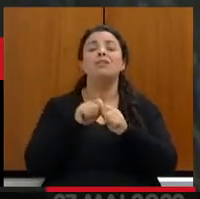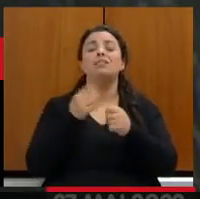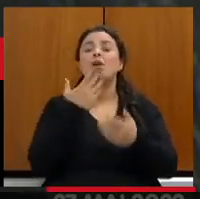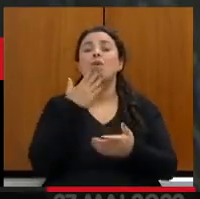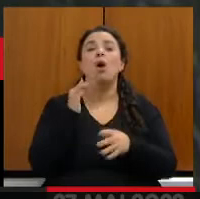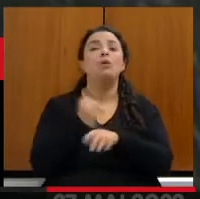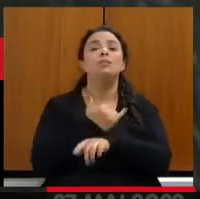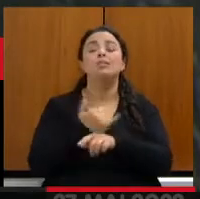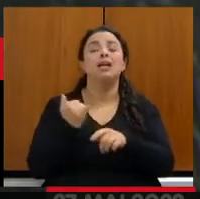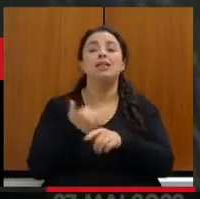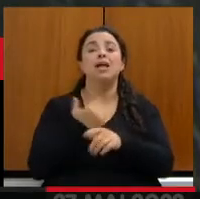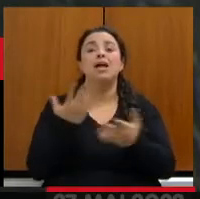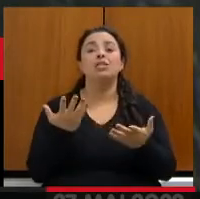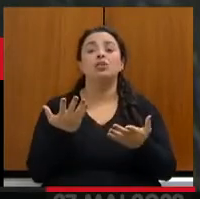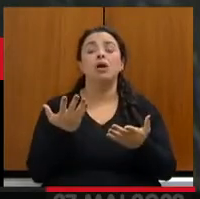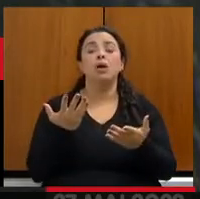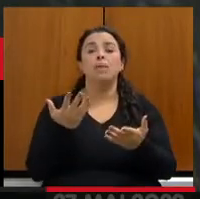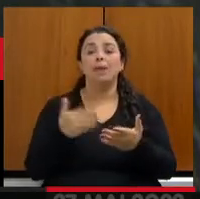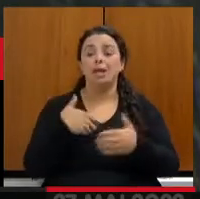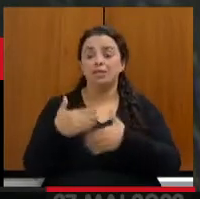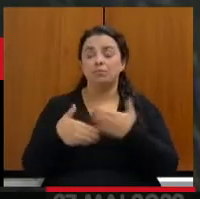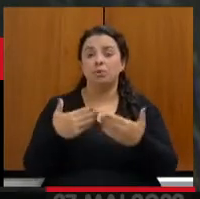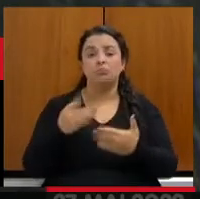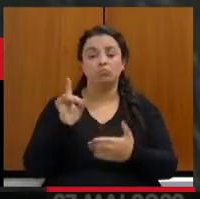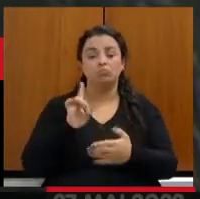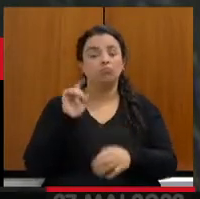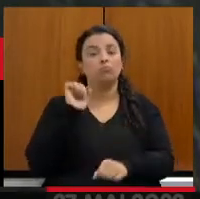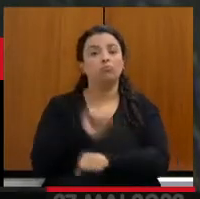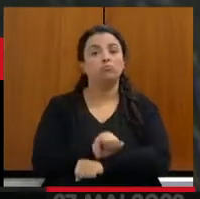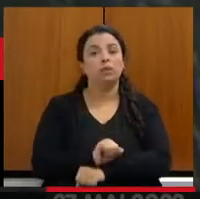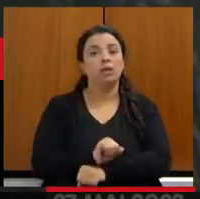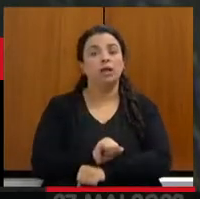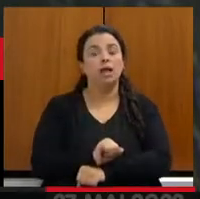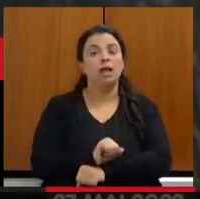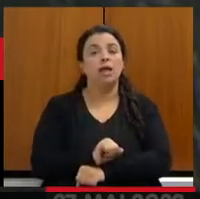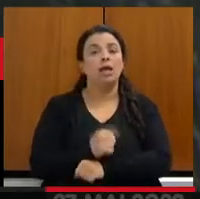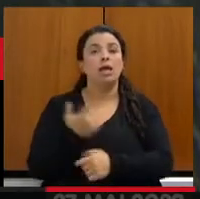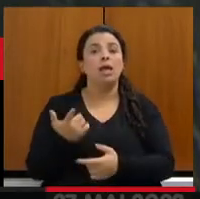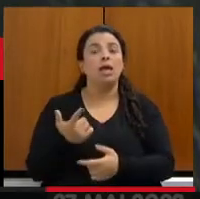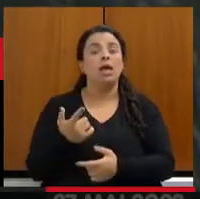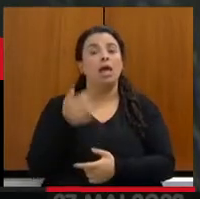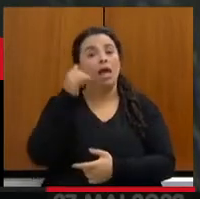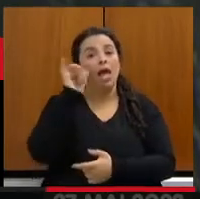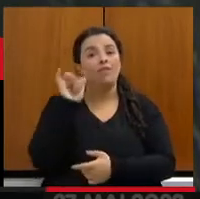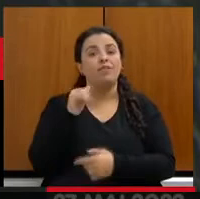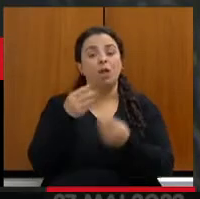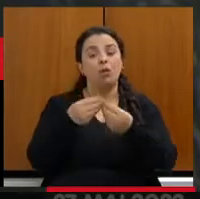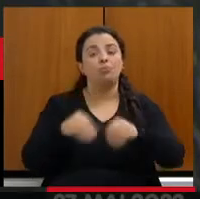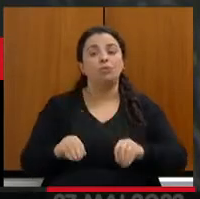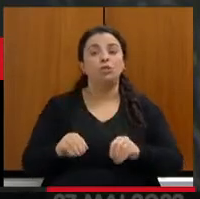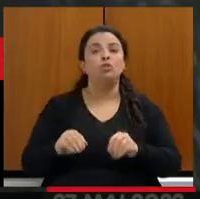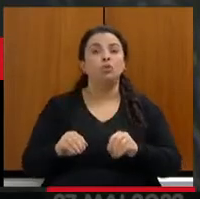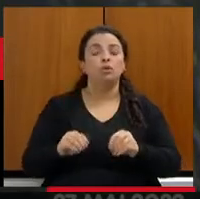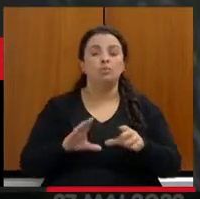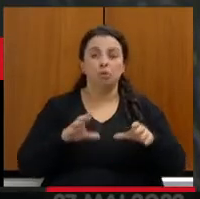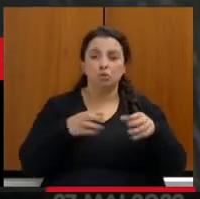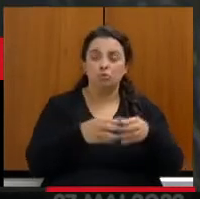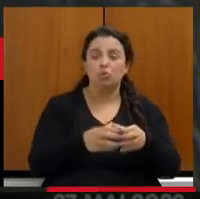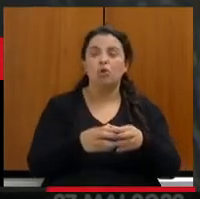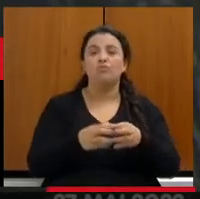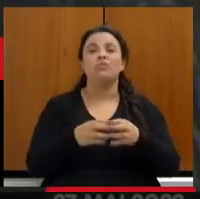não parar o processo que é necessário mas também não ser tão agressivo aos povos e comunidades tradicionais